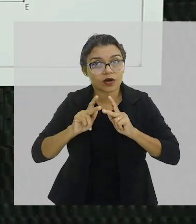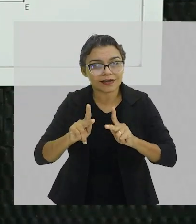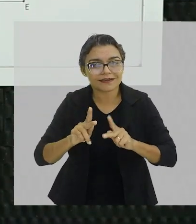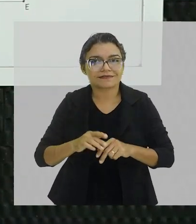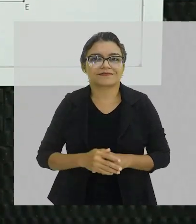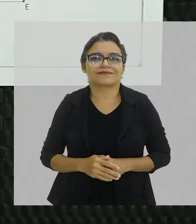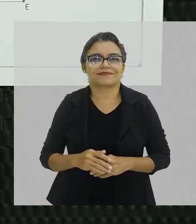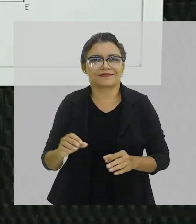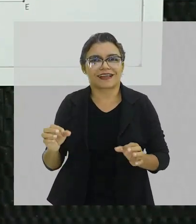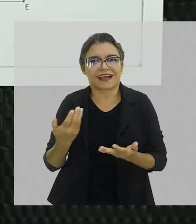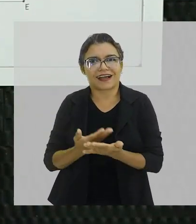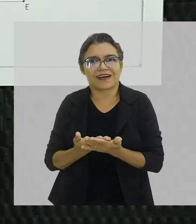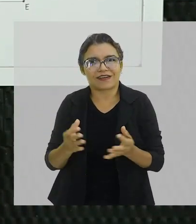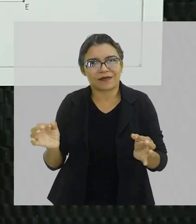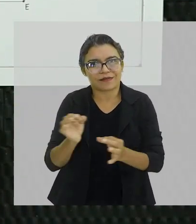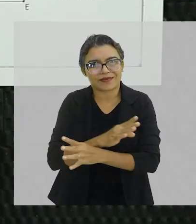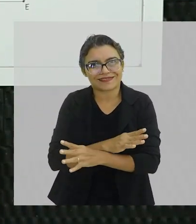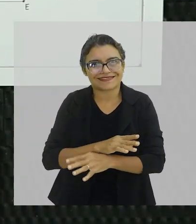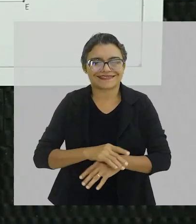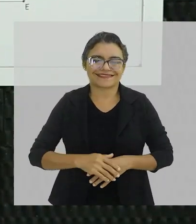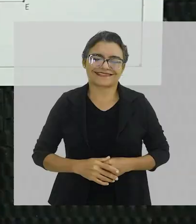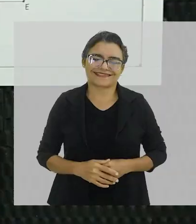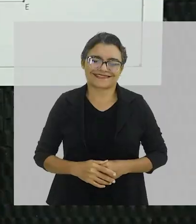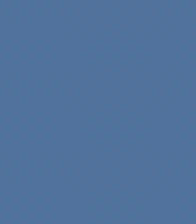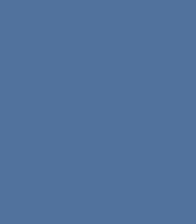galerinha? Um abraço, até o próximo.